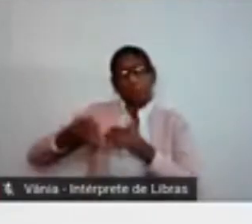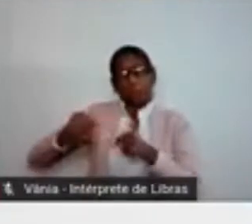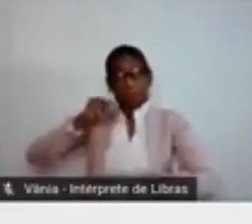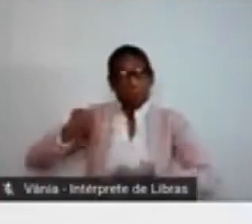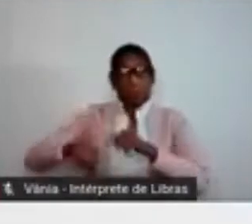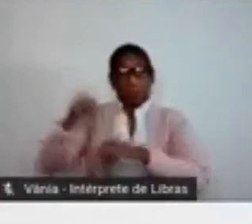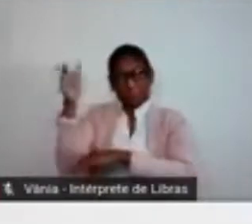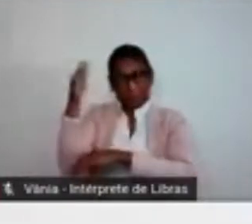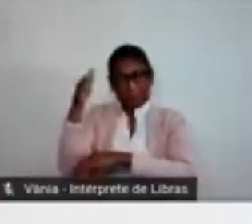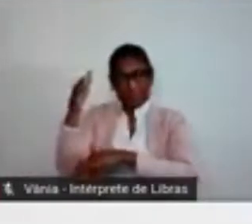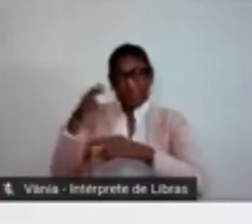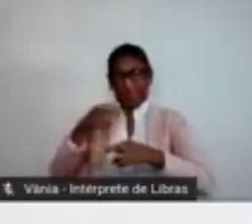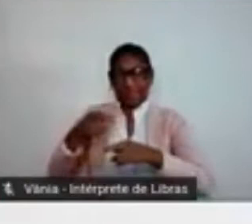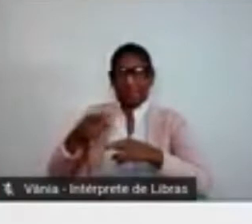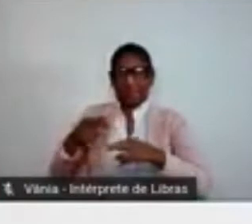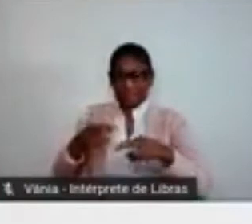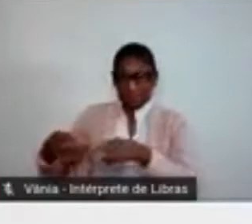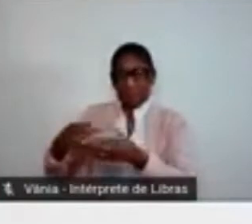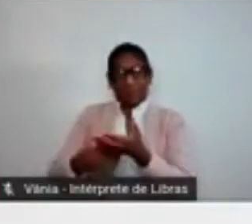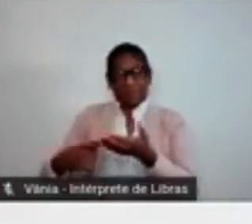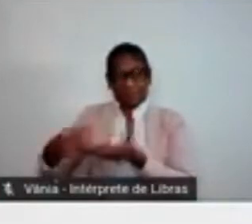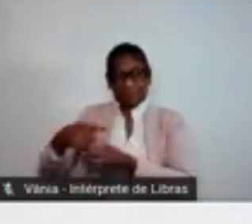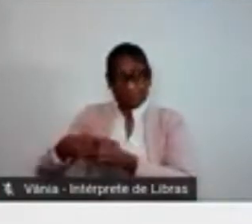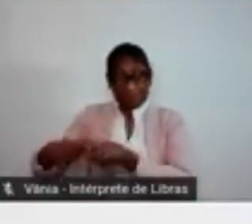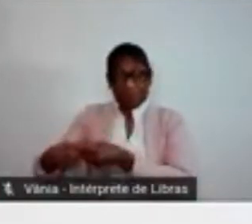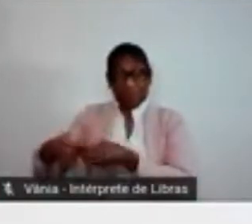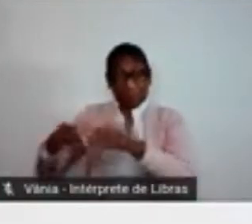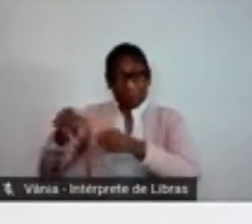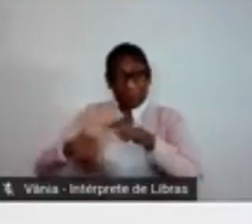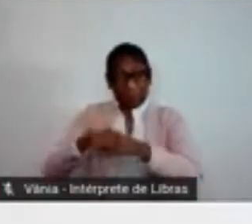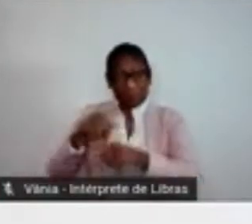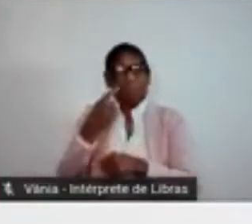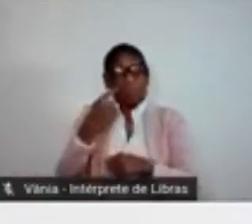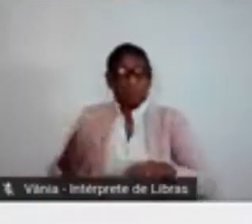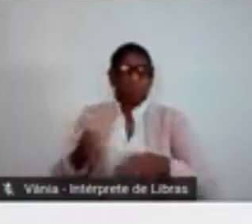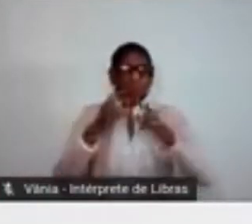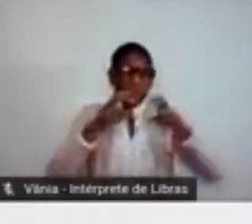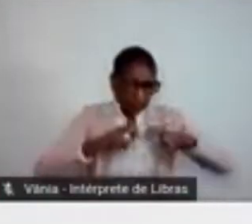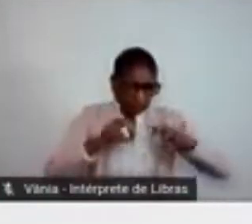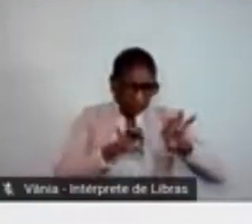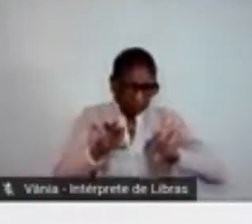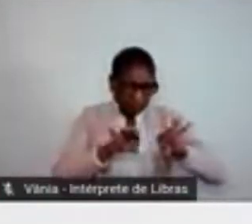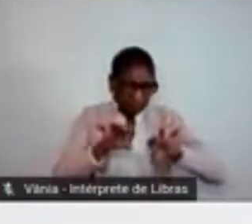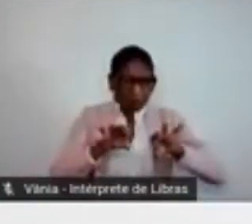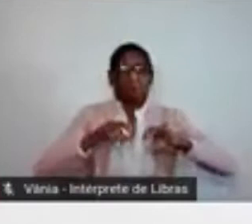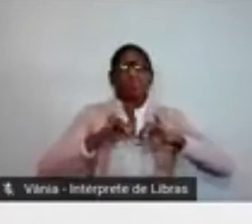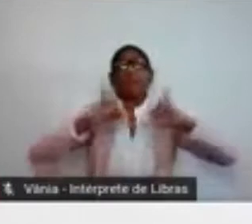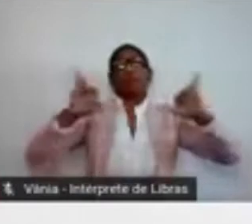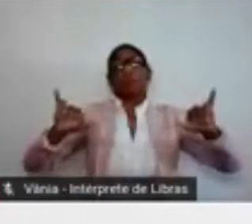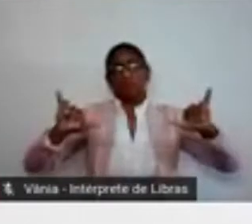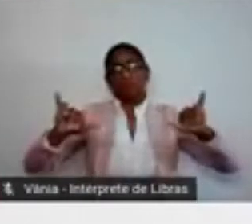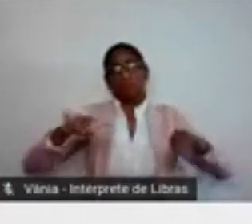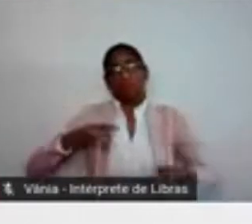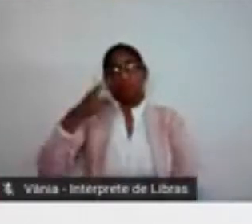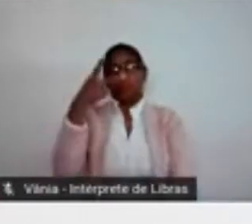pelas regiões, e a deliberação do gabinete de crise, né, é de que nós temos estas